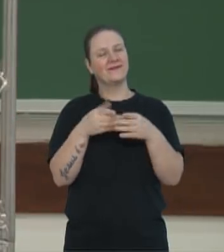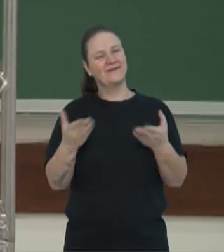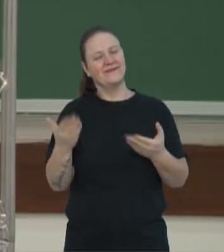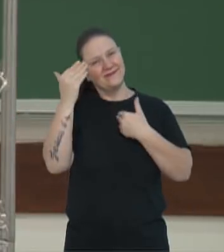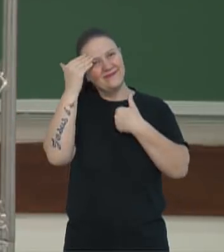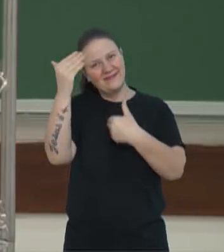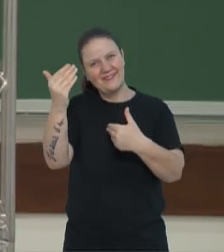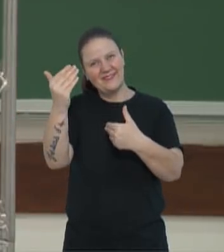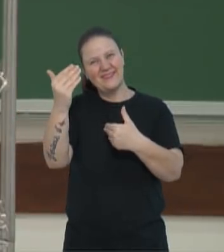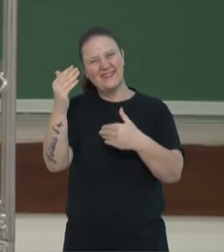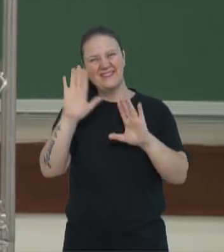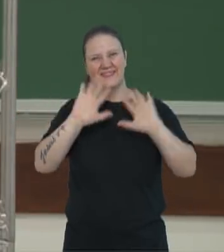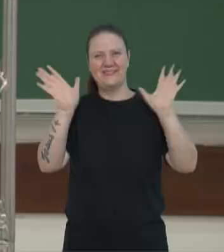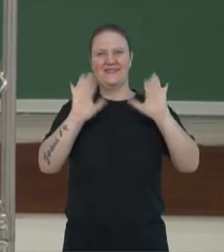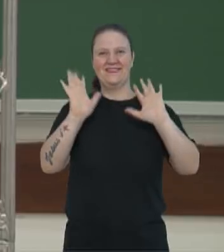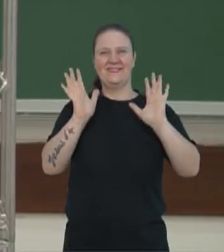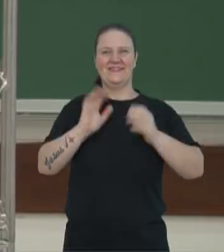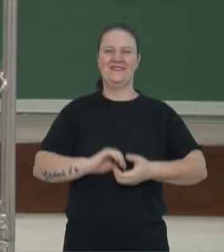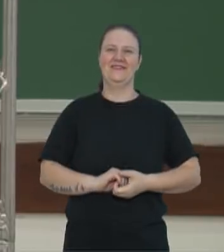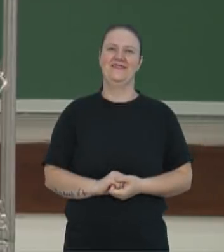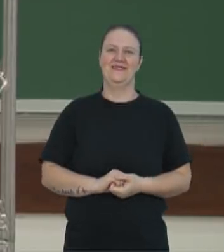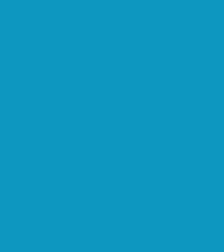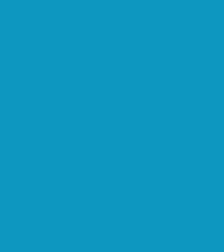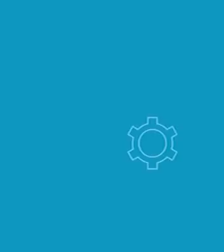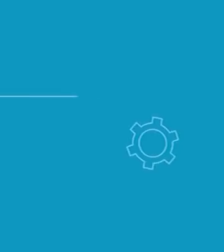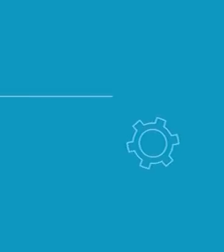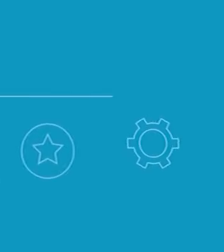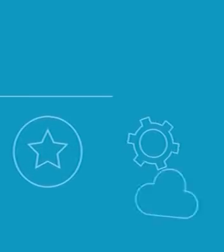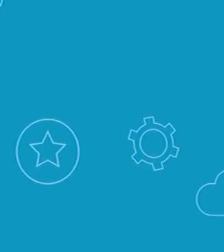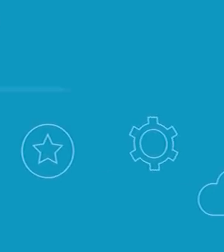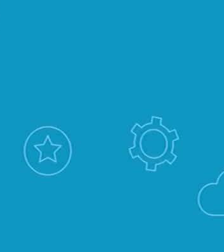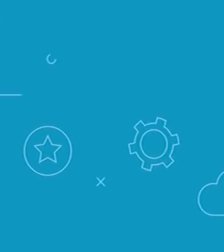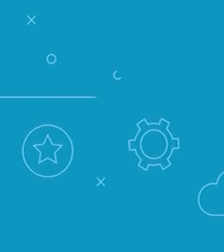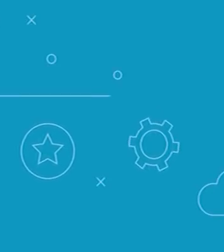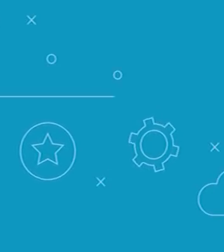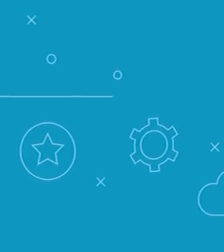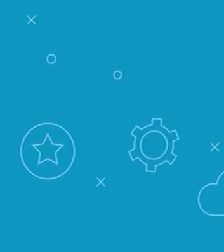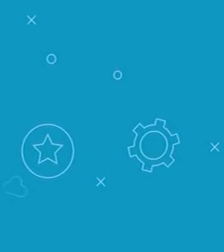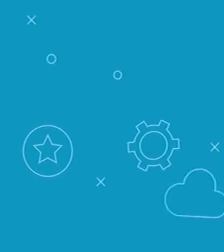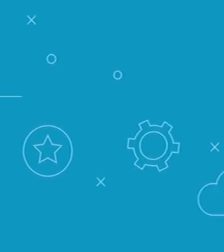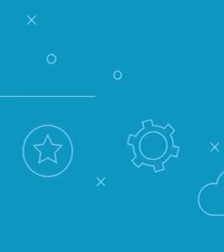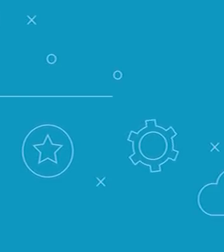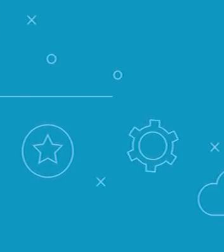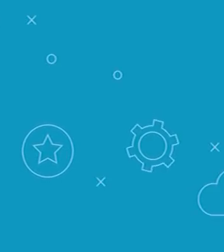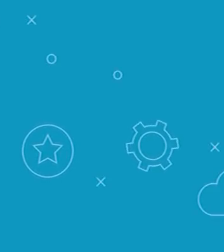obrigada, até mais.